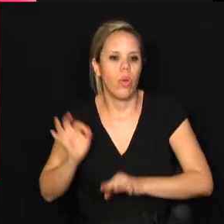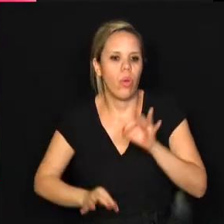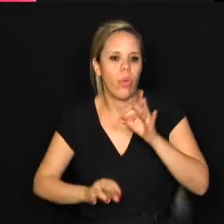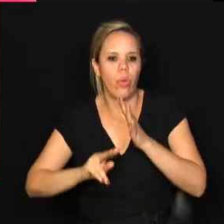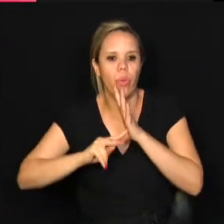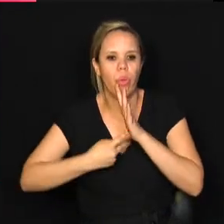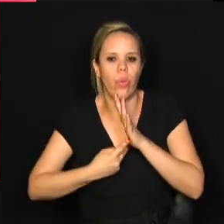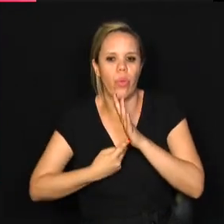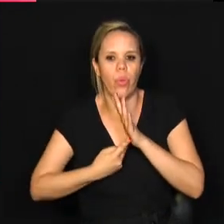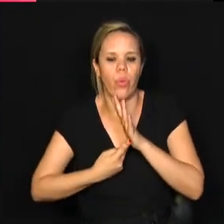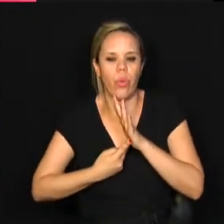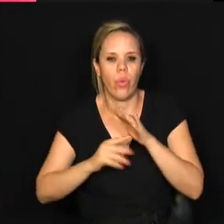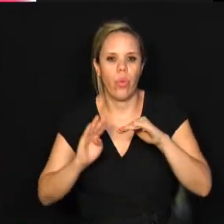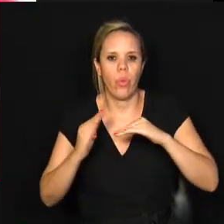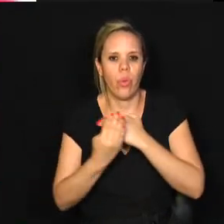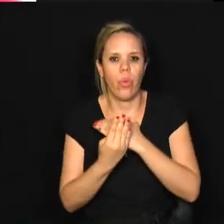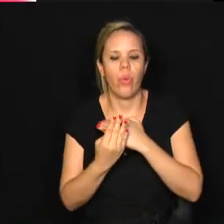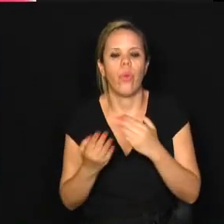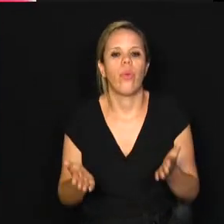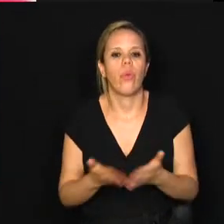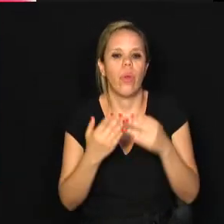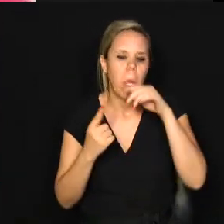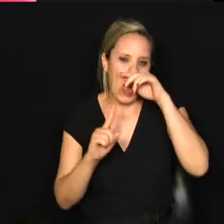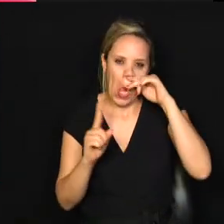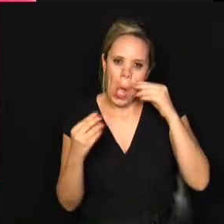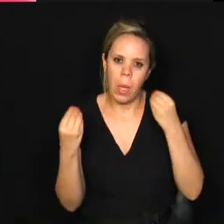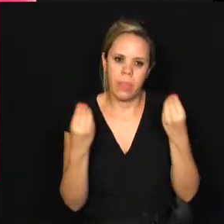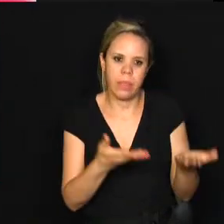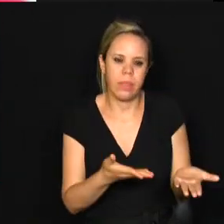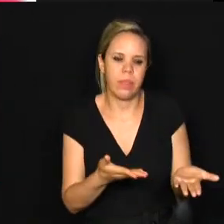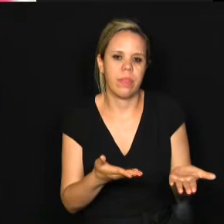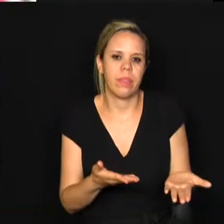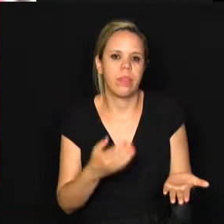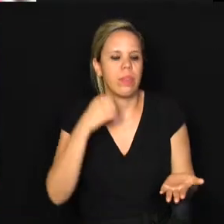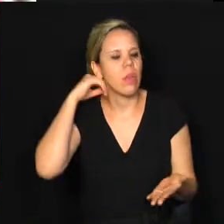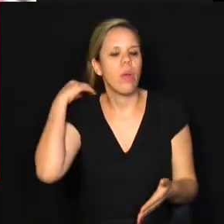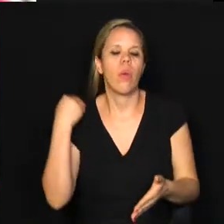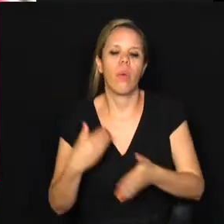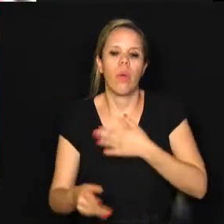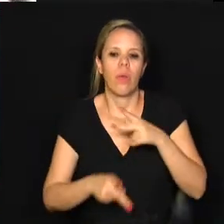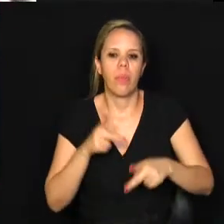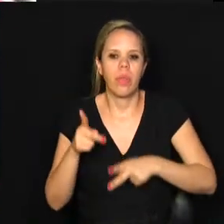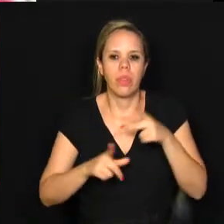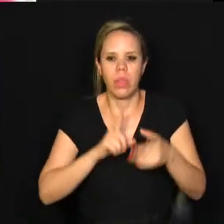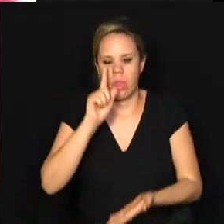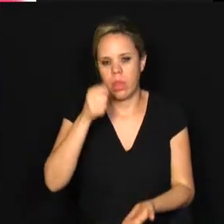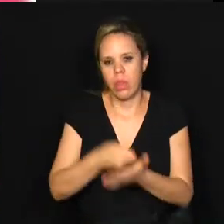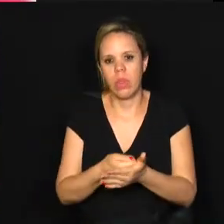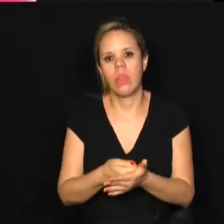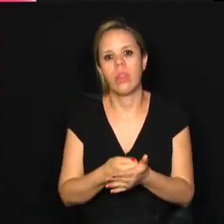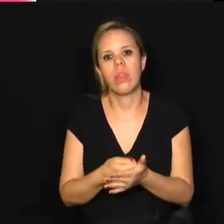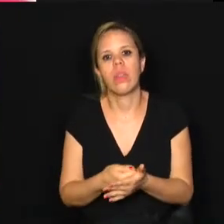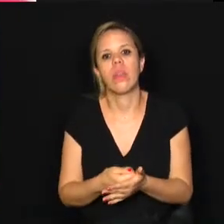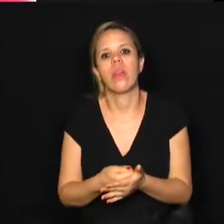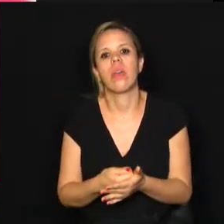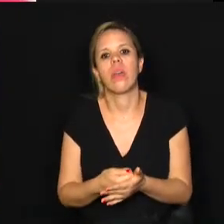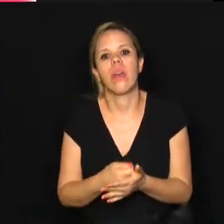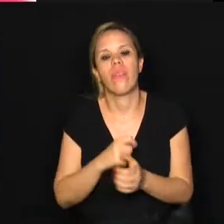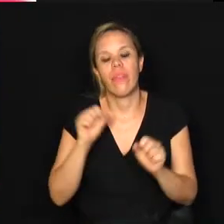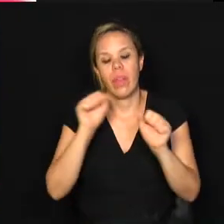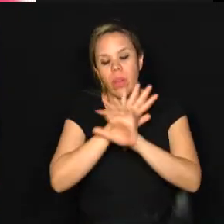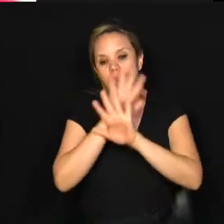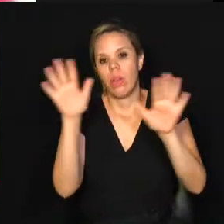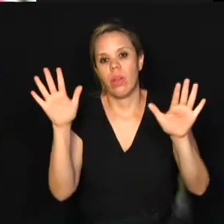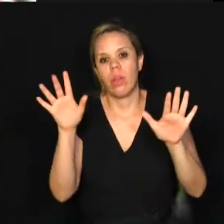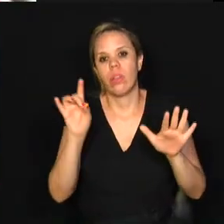sindicato, que os bairros da periferia não tinham entrega. Mas qualquer pessoa que tiver acesso à decisão da liminar vai ver com clareza que a liminar